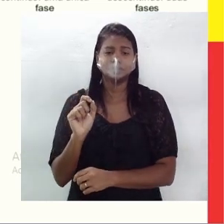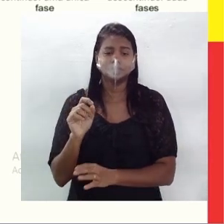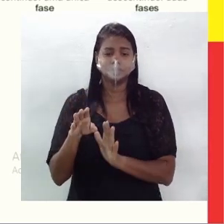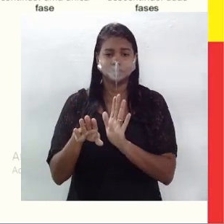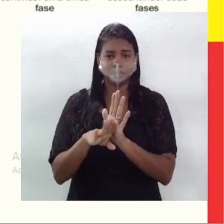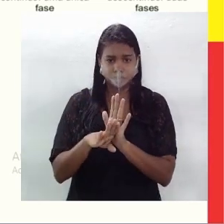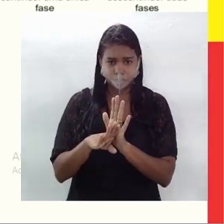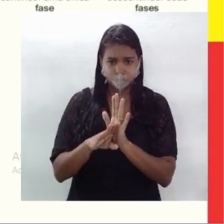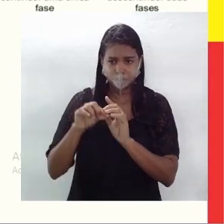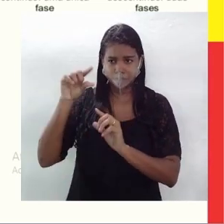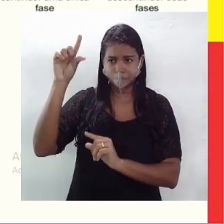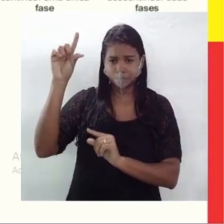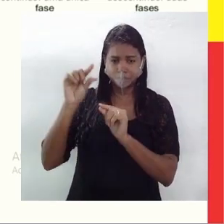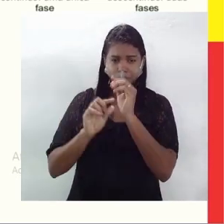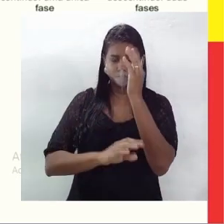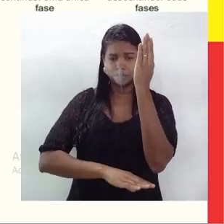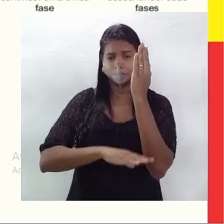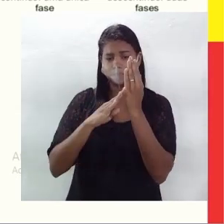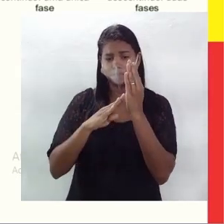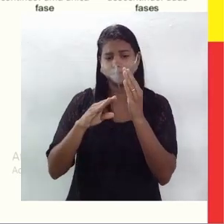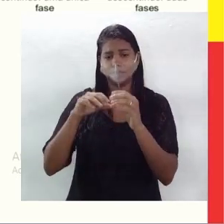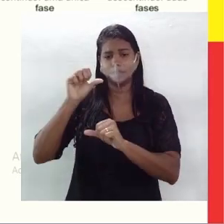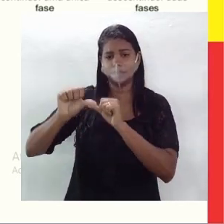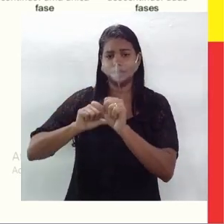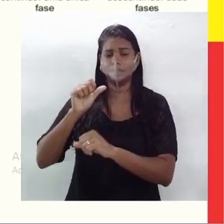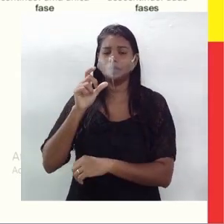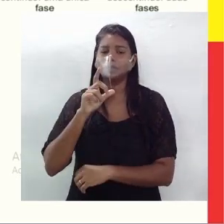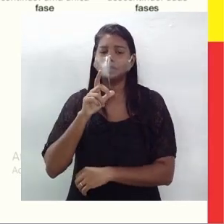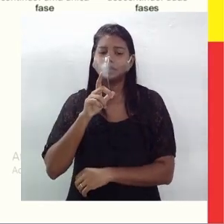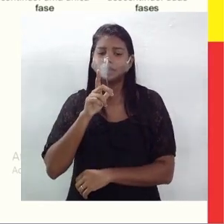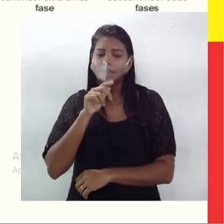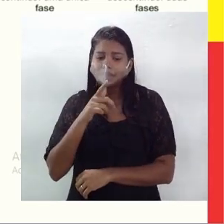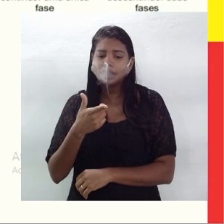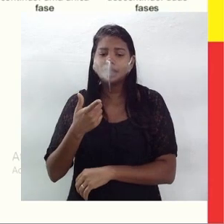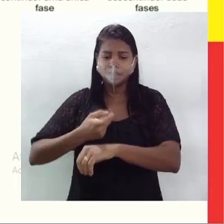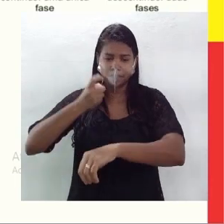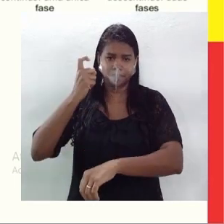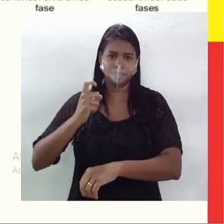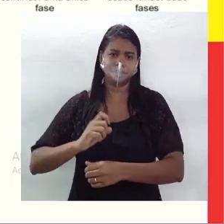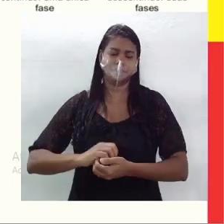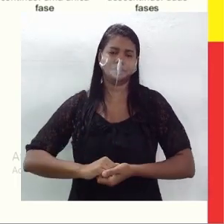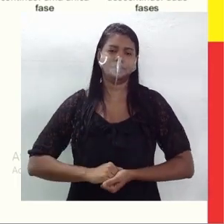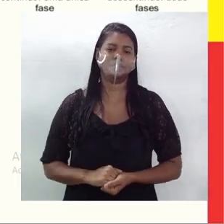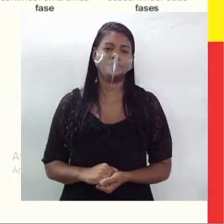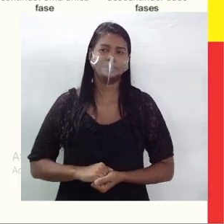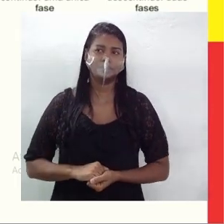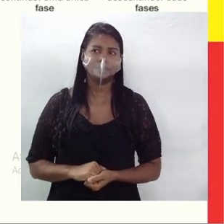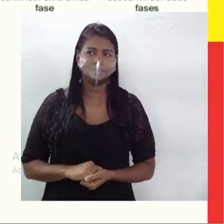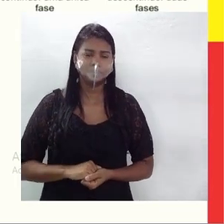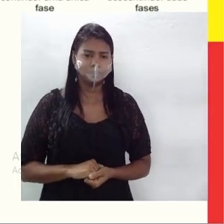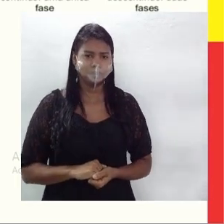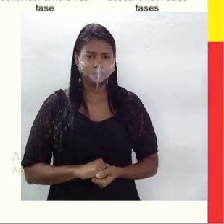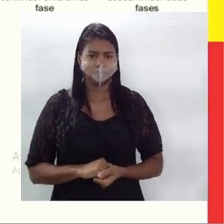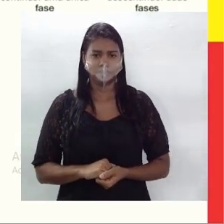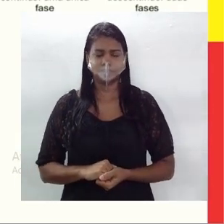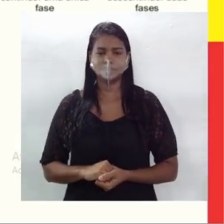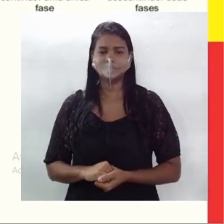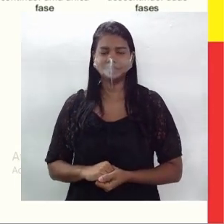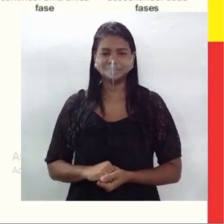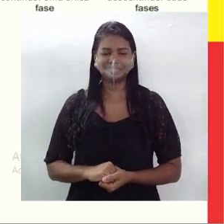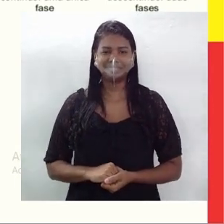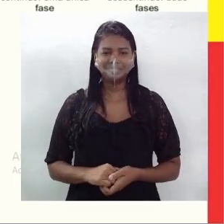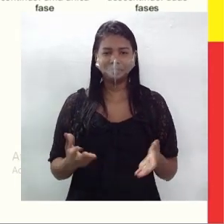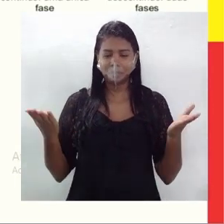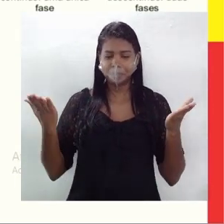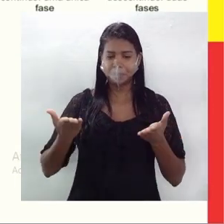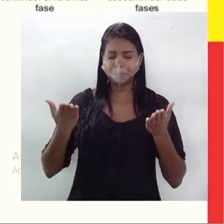nessa temperatura, ela vai sair do líquido para o aspecto ali gasoso. E